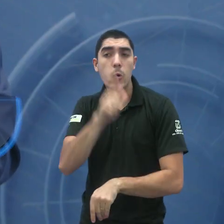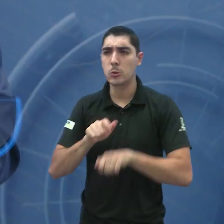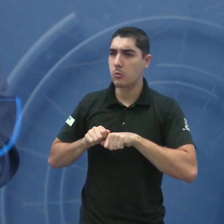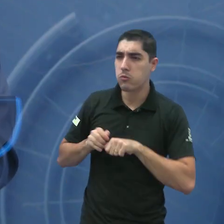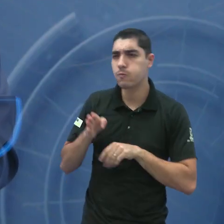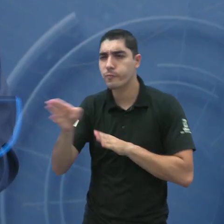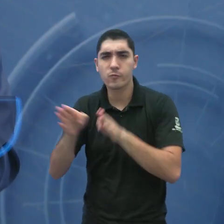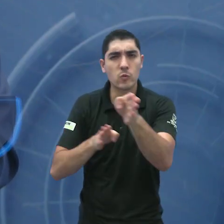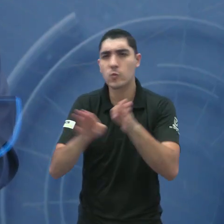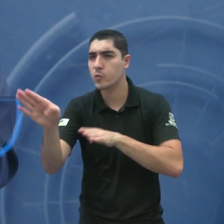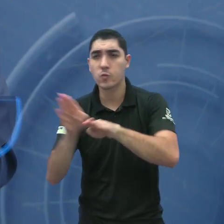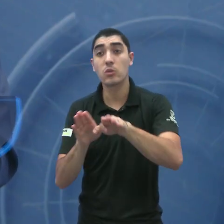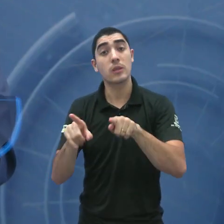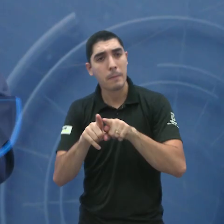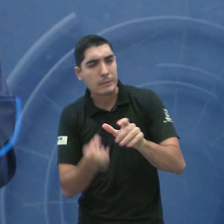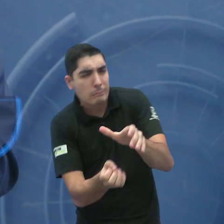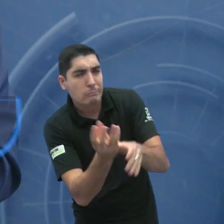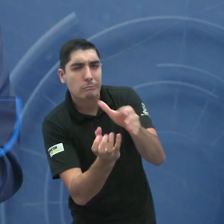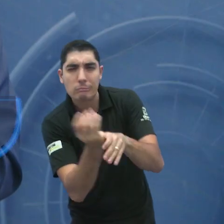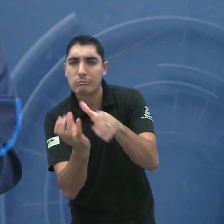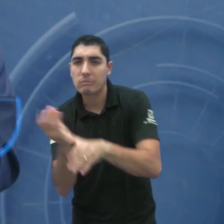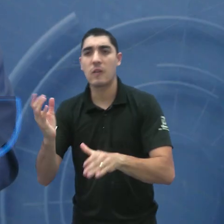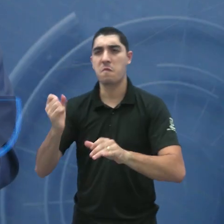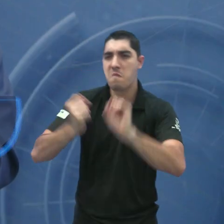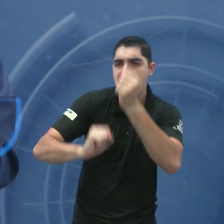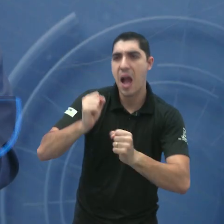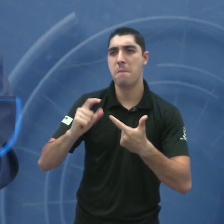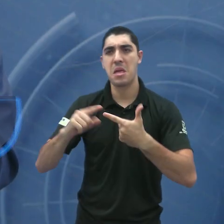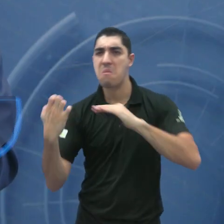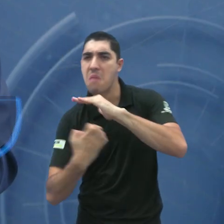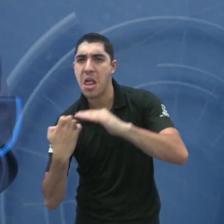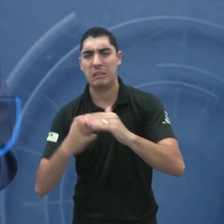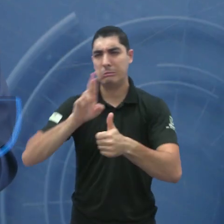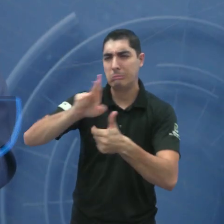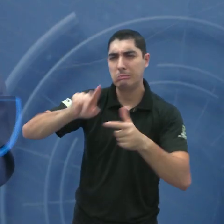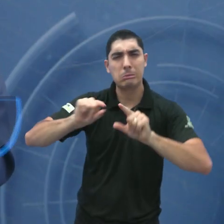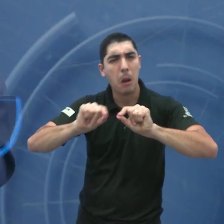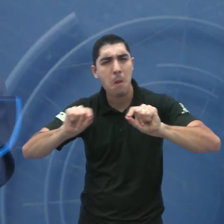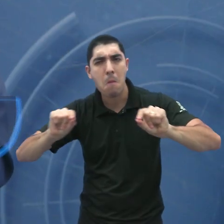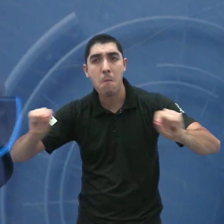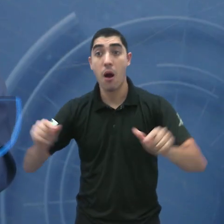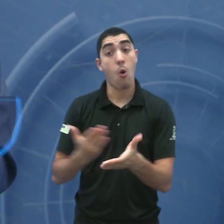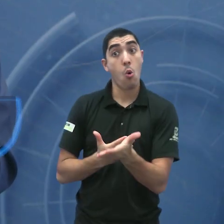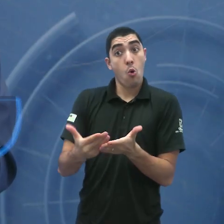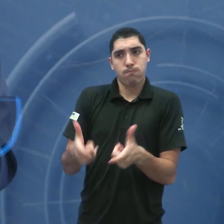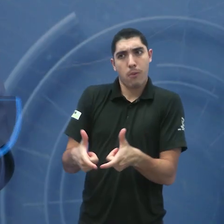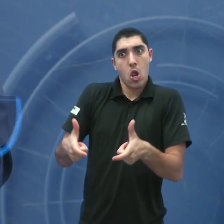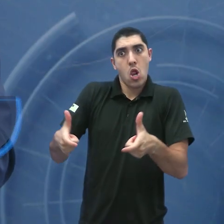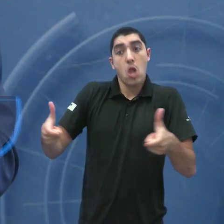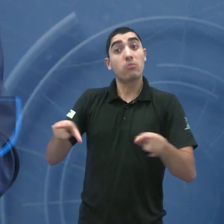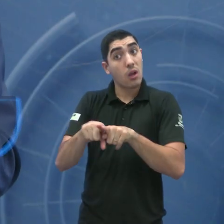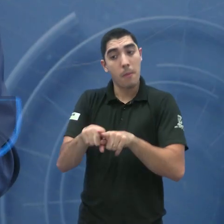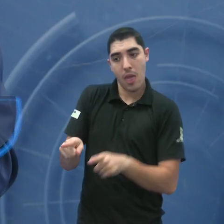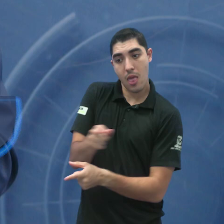território, estimular a indústria, especialmente a automobilística, e acelerar o crescimento econômico.